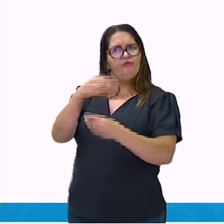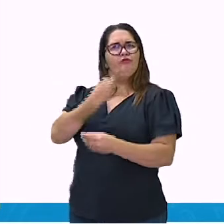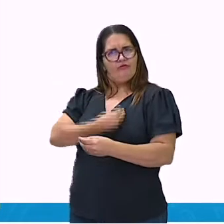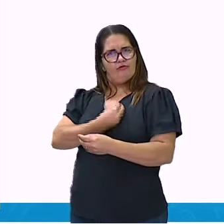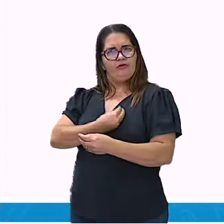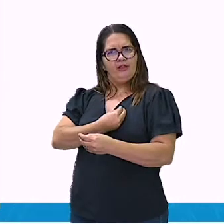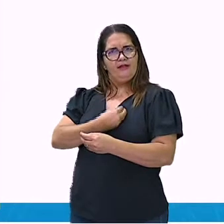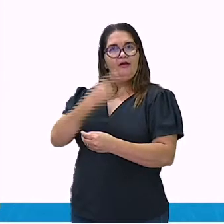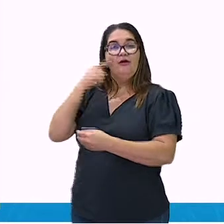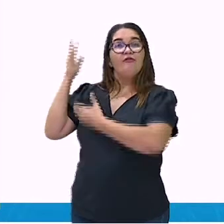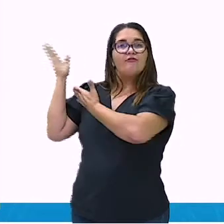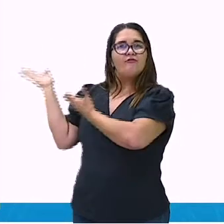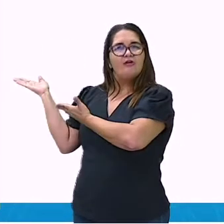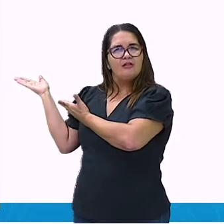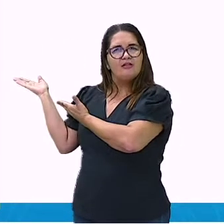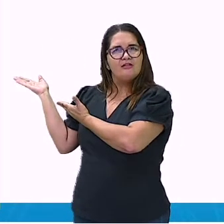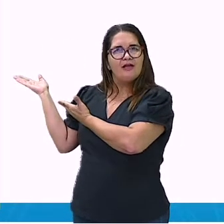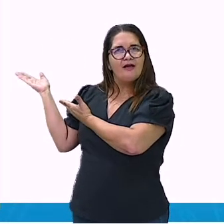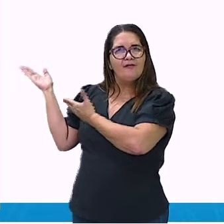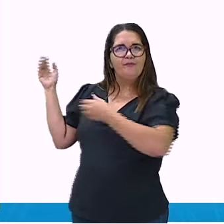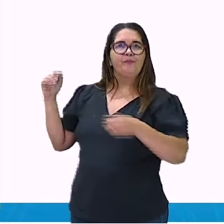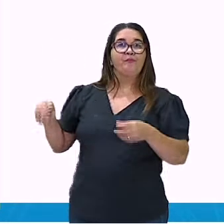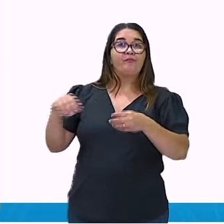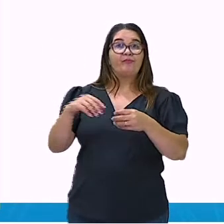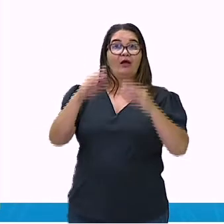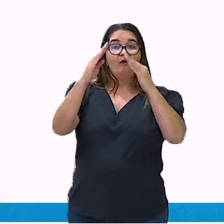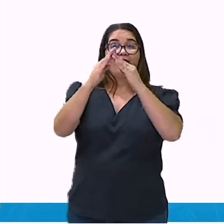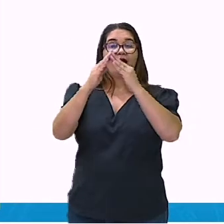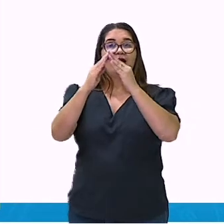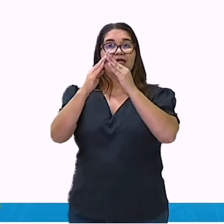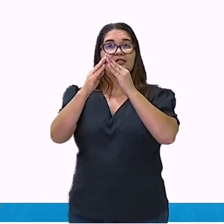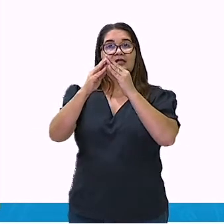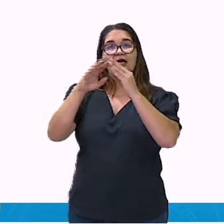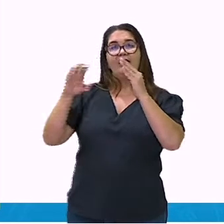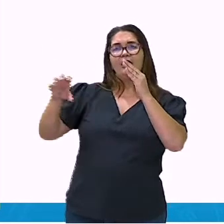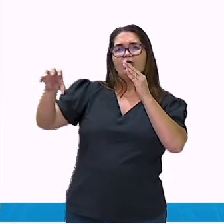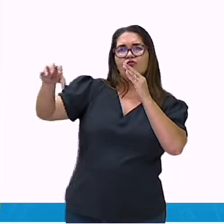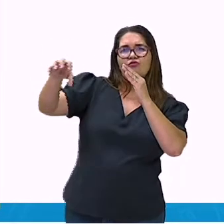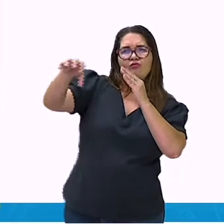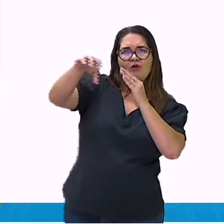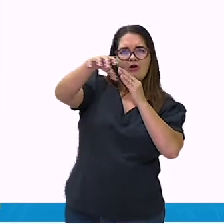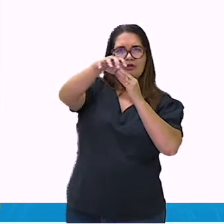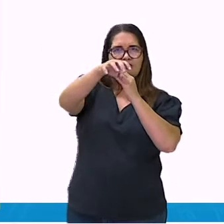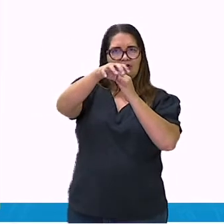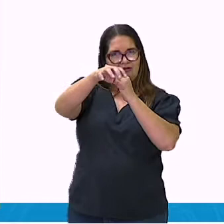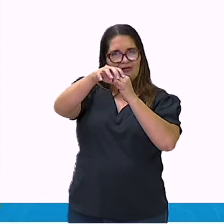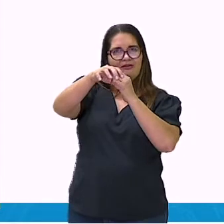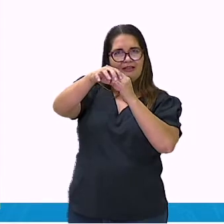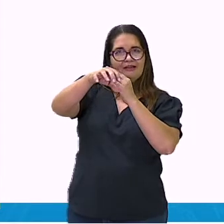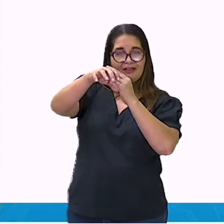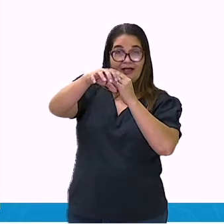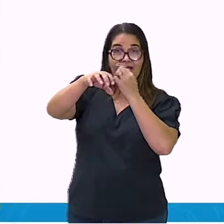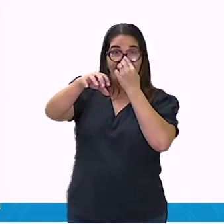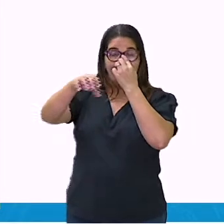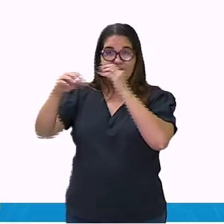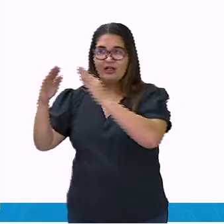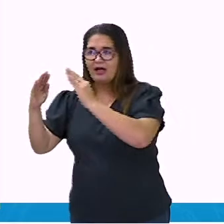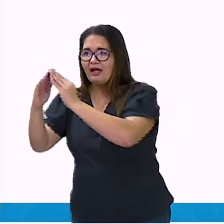um pouco mais afastado da casa grande, ou no porão da casa grande, as moradias dos